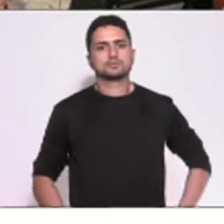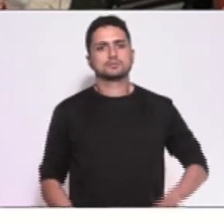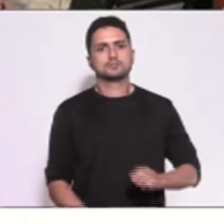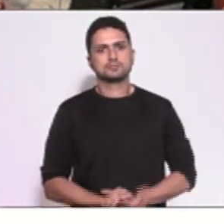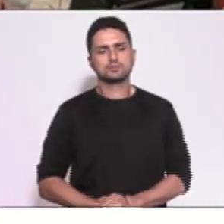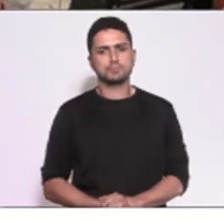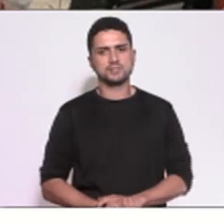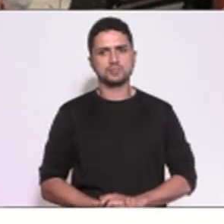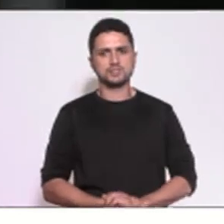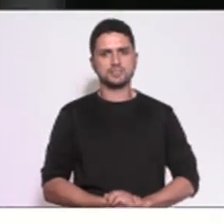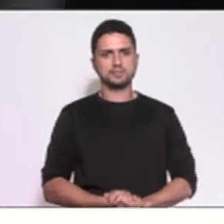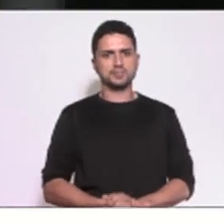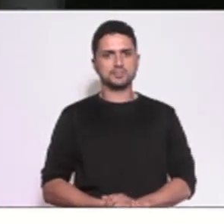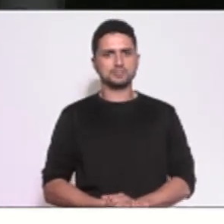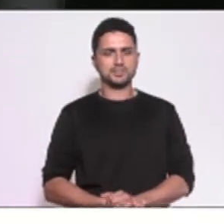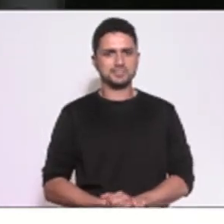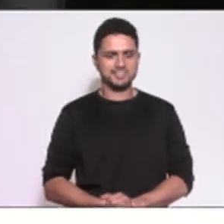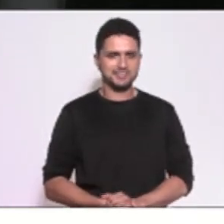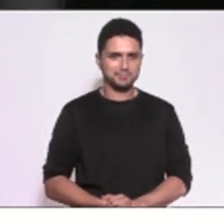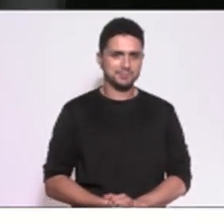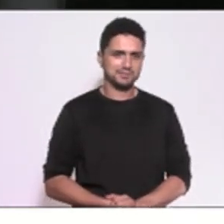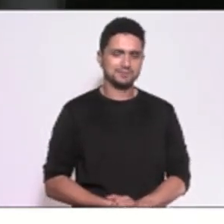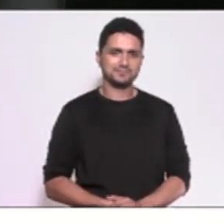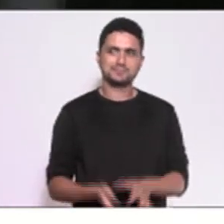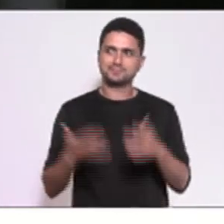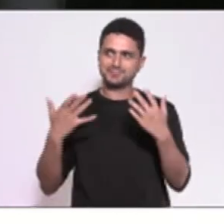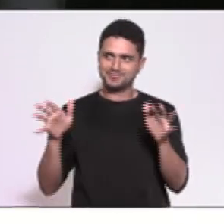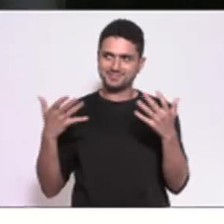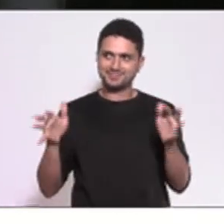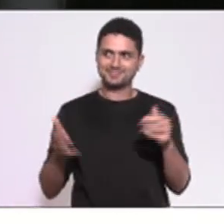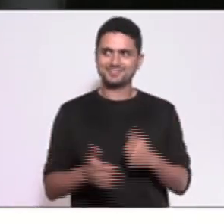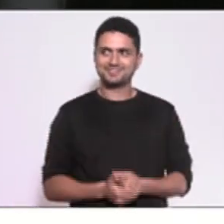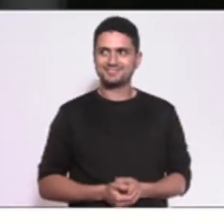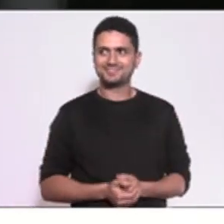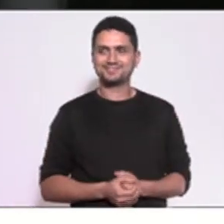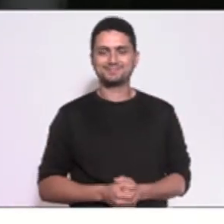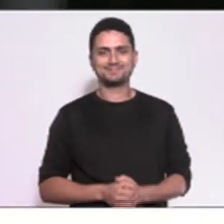Parabéns, Wagner. Gostaria de...